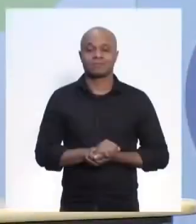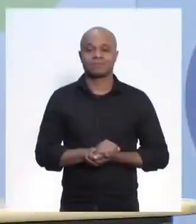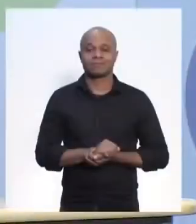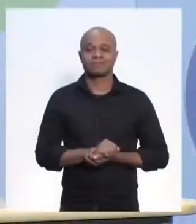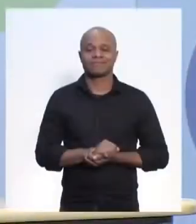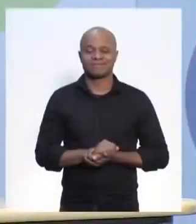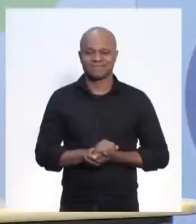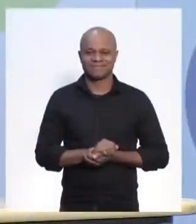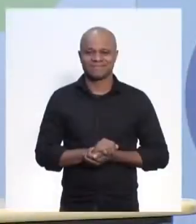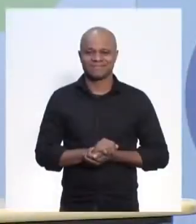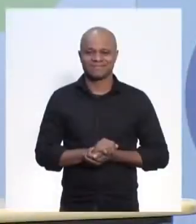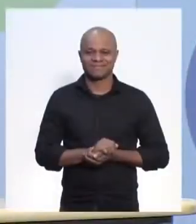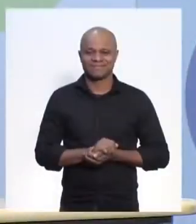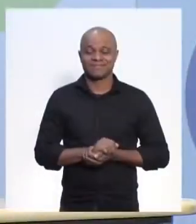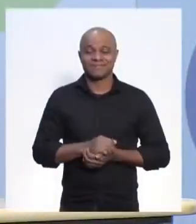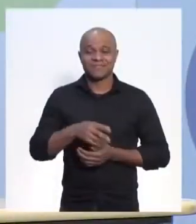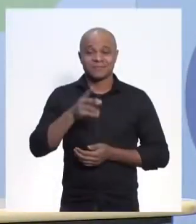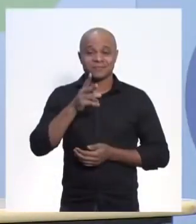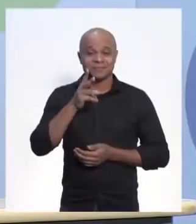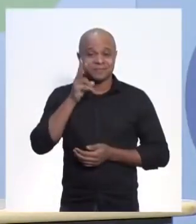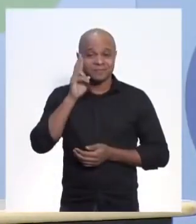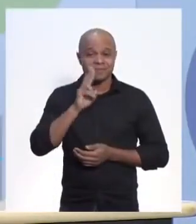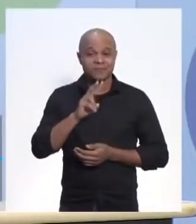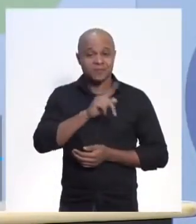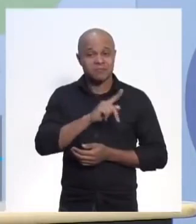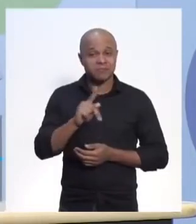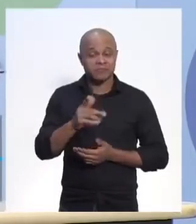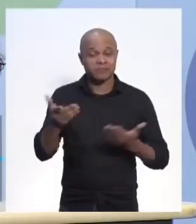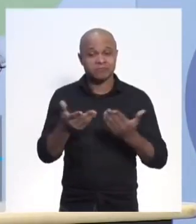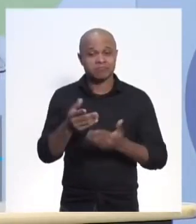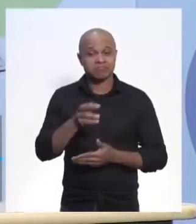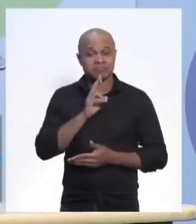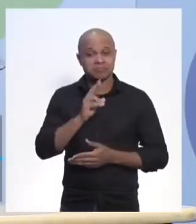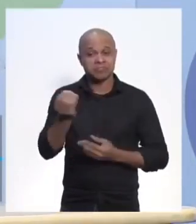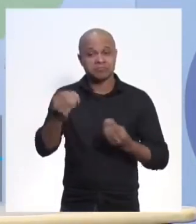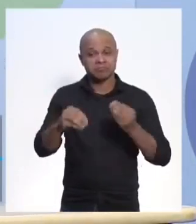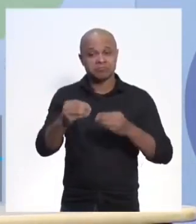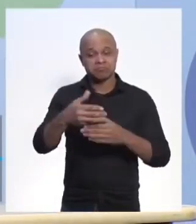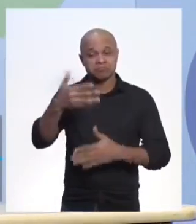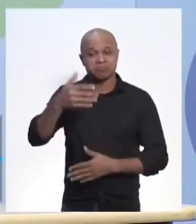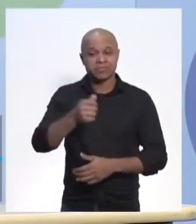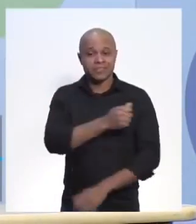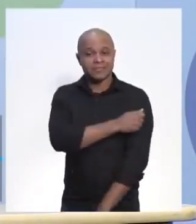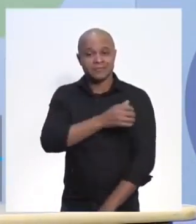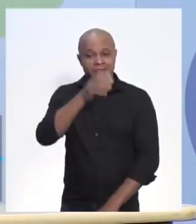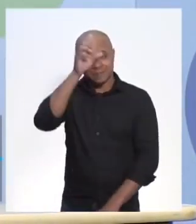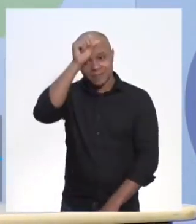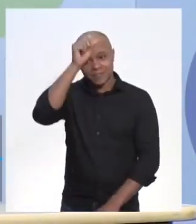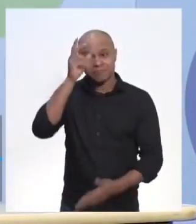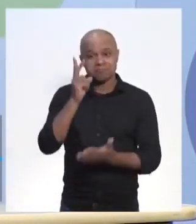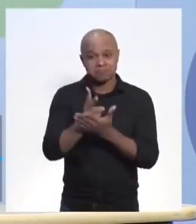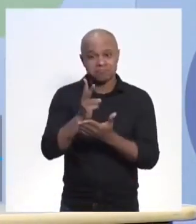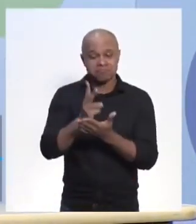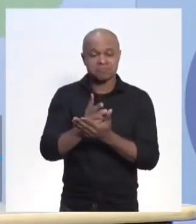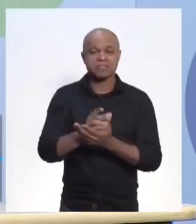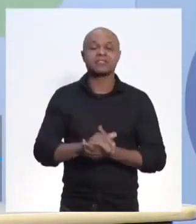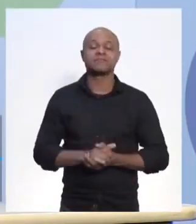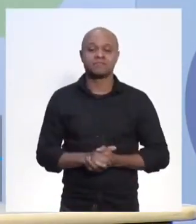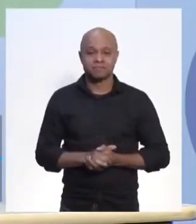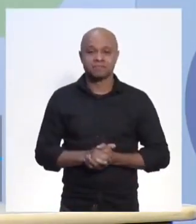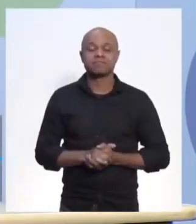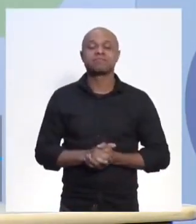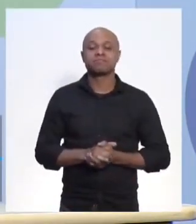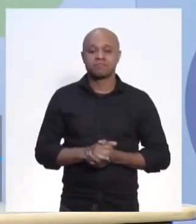Voltamos do chat. Professora Roberta, nossos alunos aprenderam. Colocaram os pares ordenados. -2